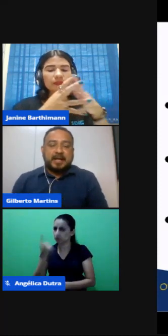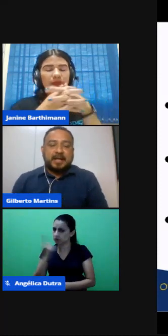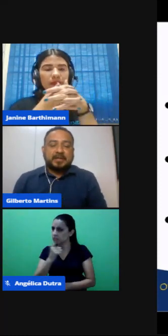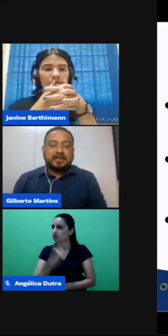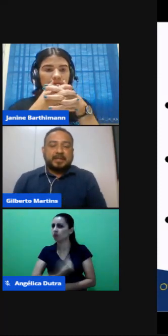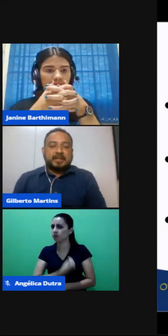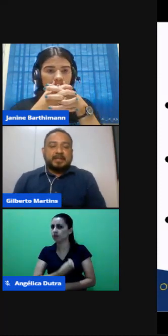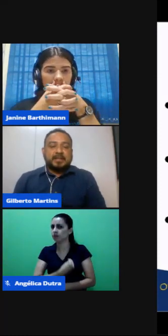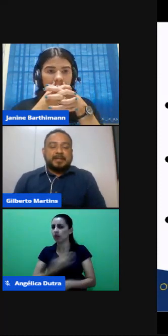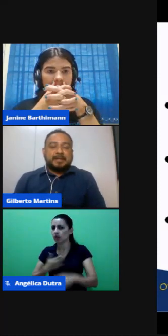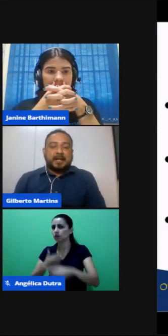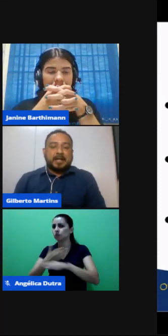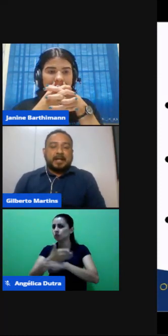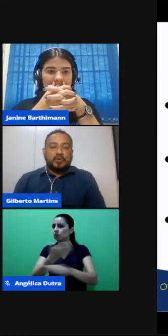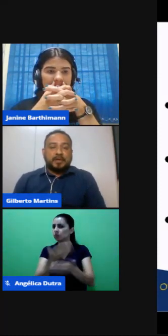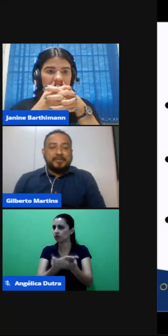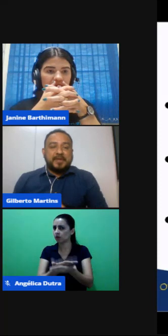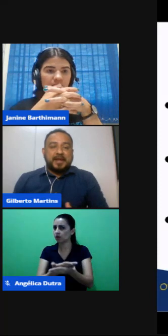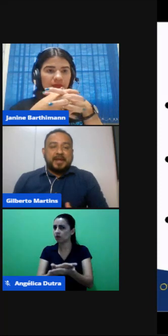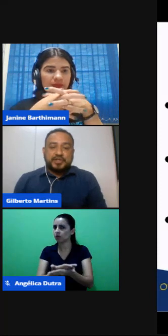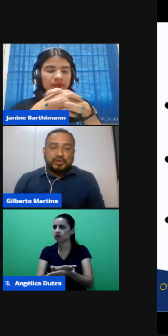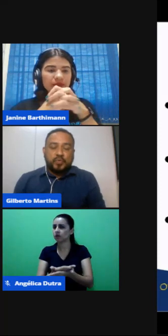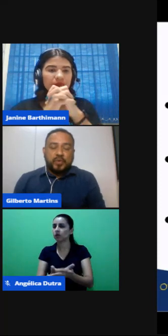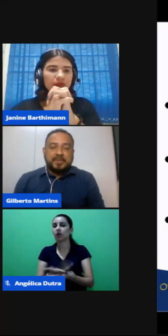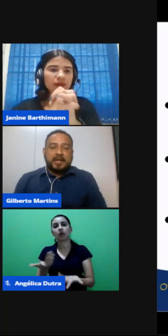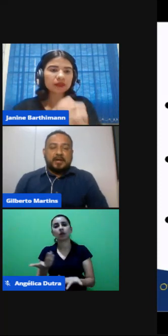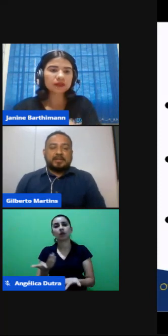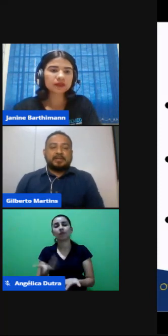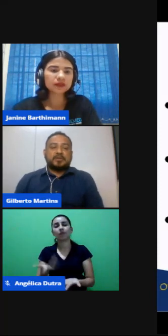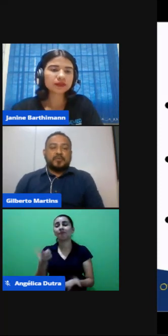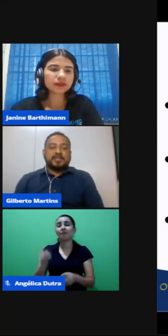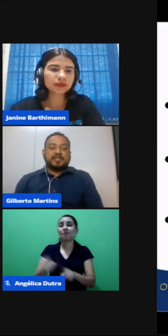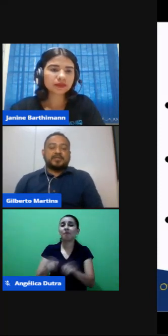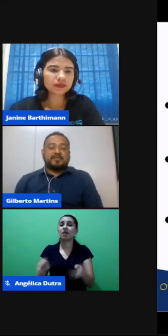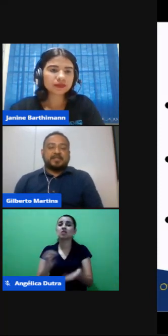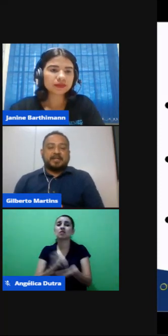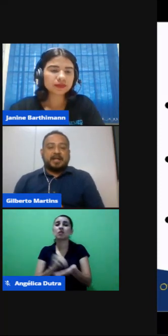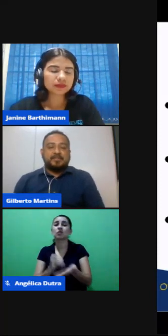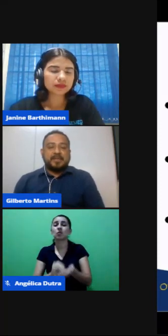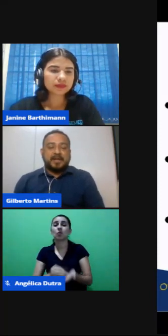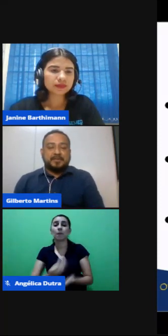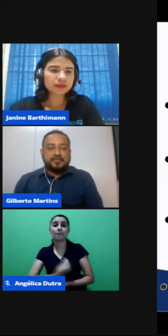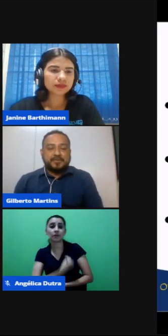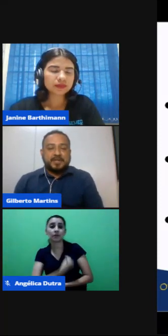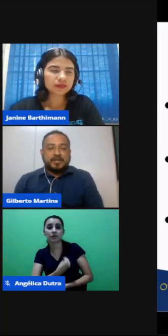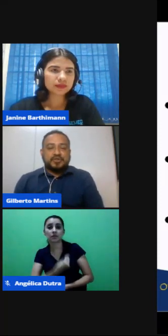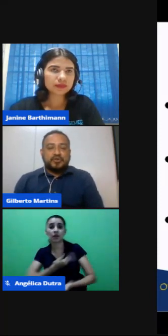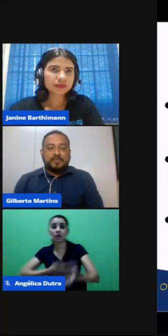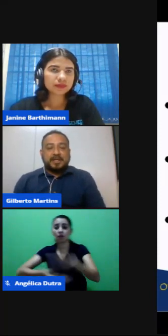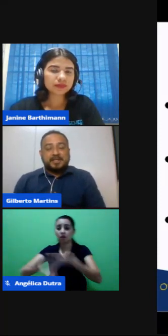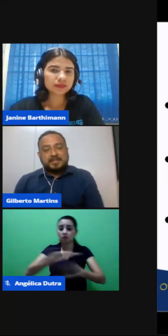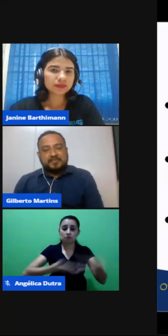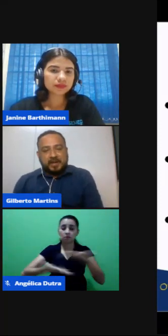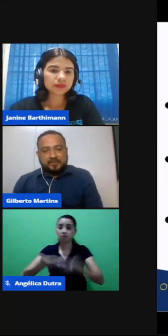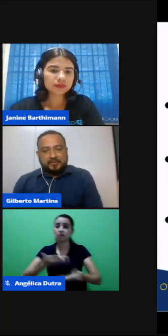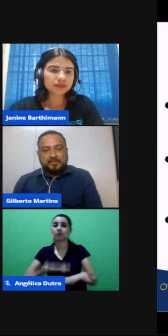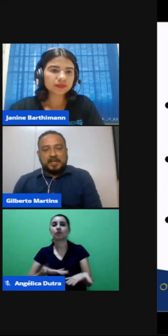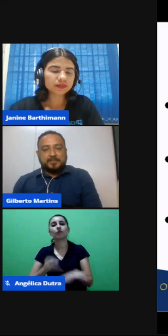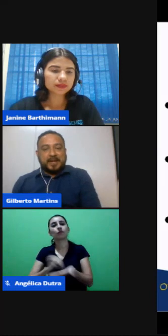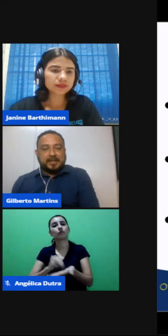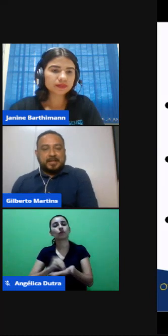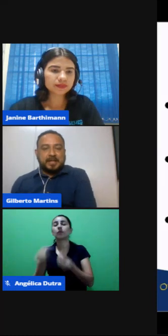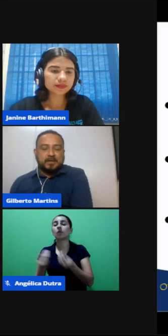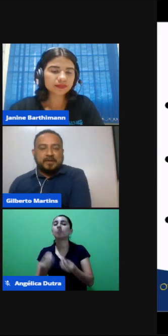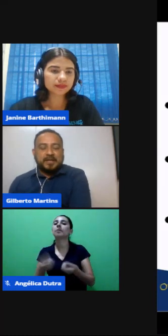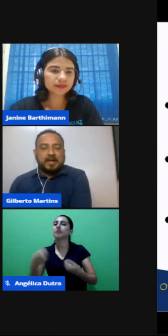nessa aula e acabou não interagindo com a minha aula, então eu preciso fazer encaminhamentos sobre esses fatos. Mas